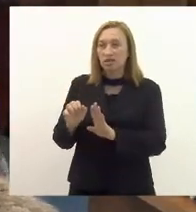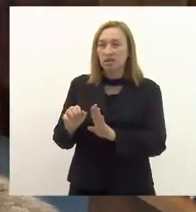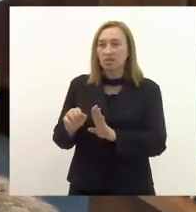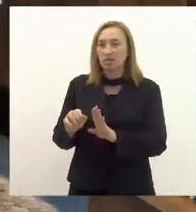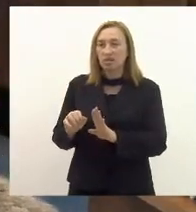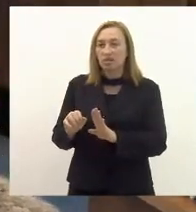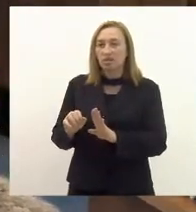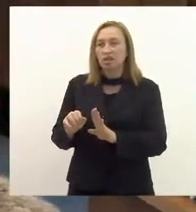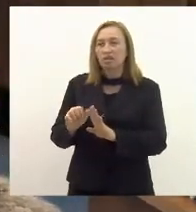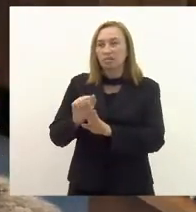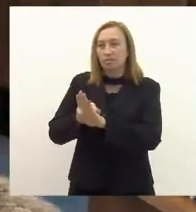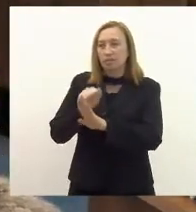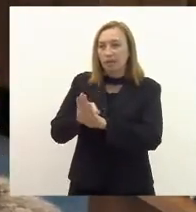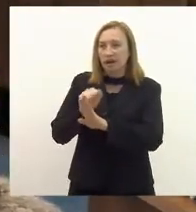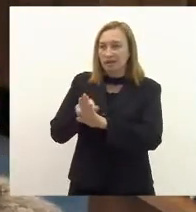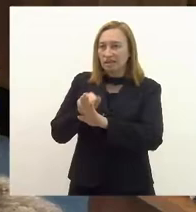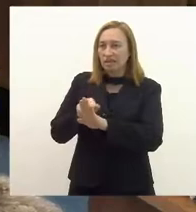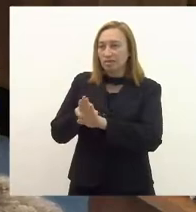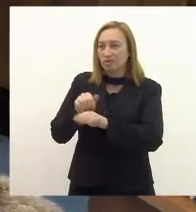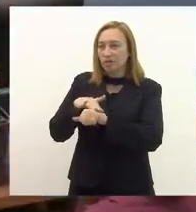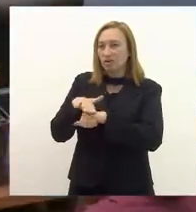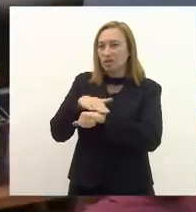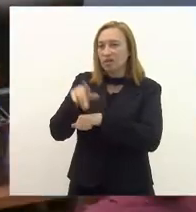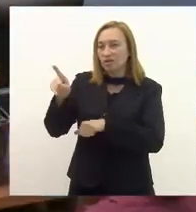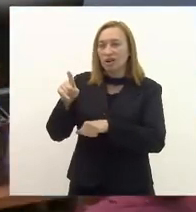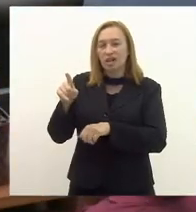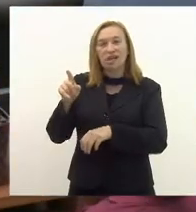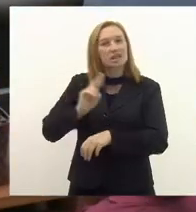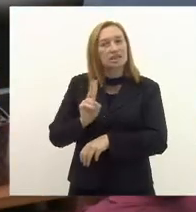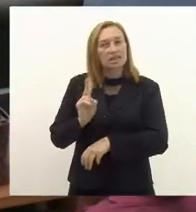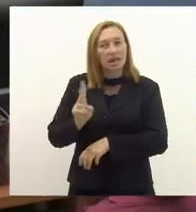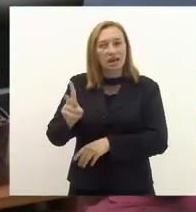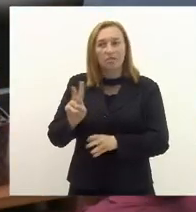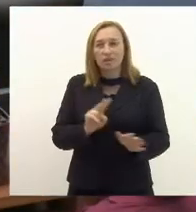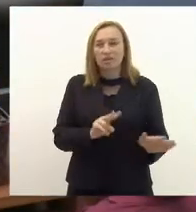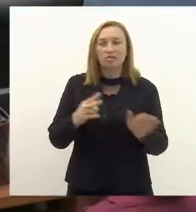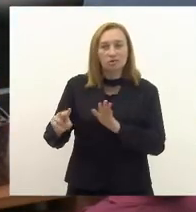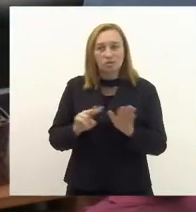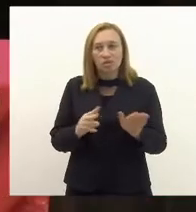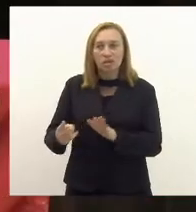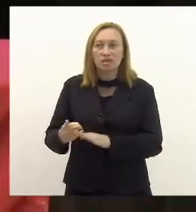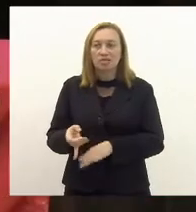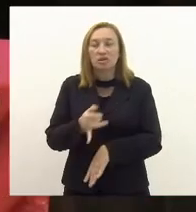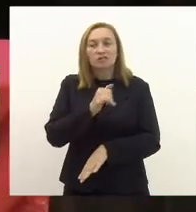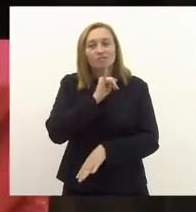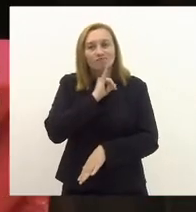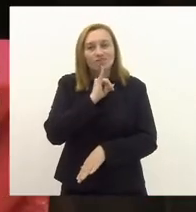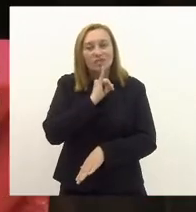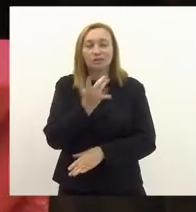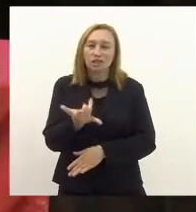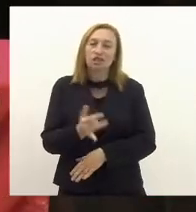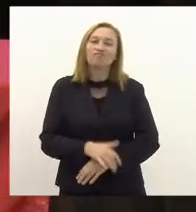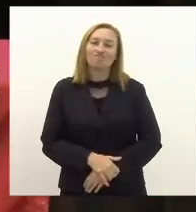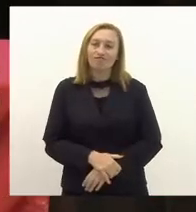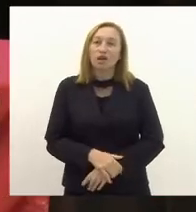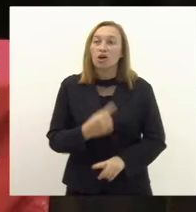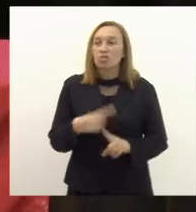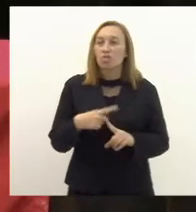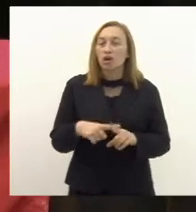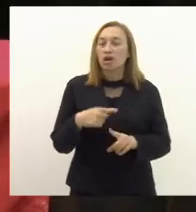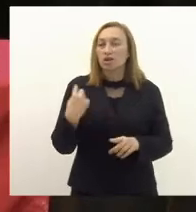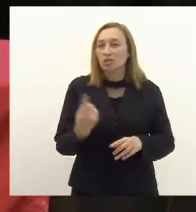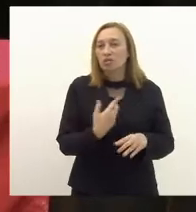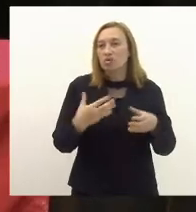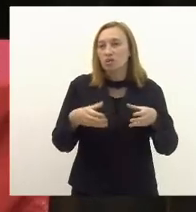toda semana. É a Lohama, é o Daniel, são os nossos companheiros. Infelizmente, porque a nossa